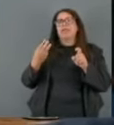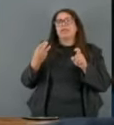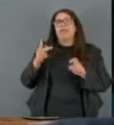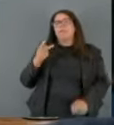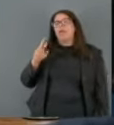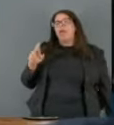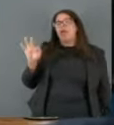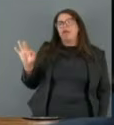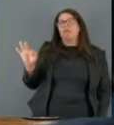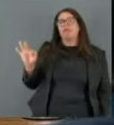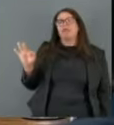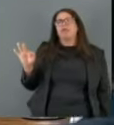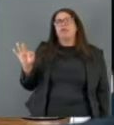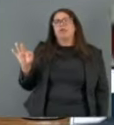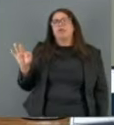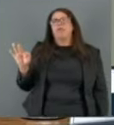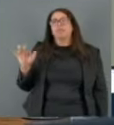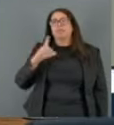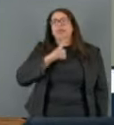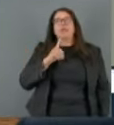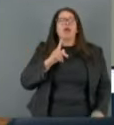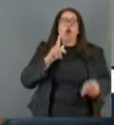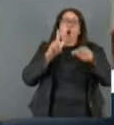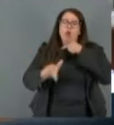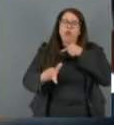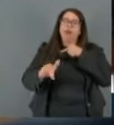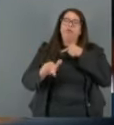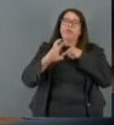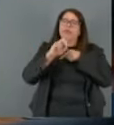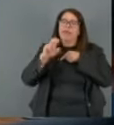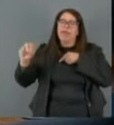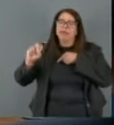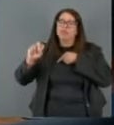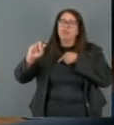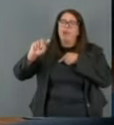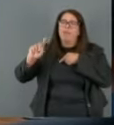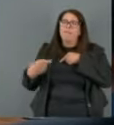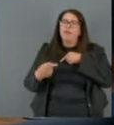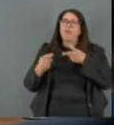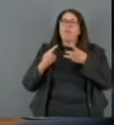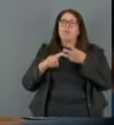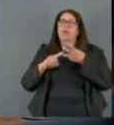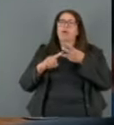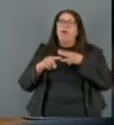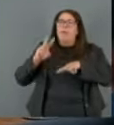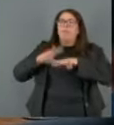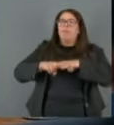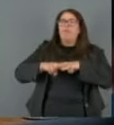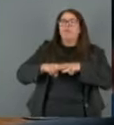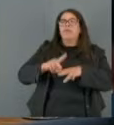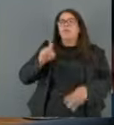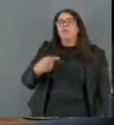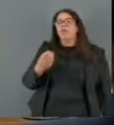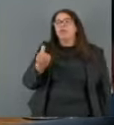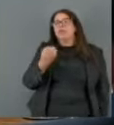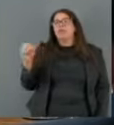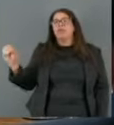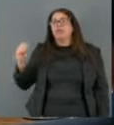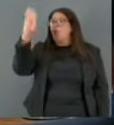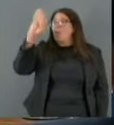Rodoviária Federal. Nós tivemos cortados 500 mil, a Polícia Penal tem cerca de 1.600 homens. O Brasil